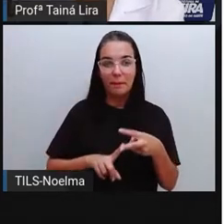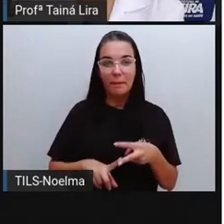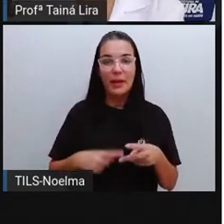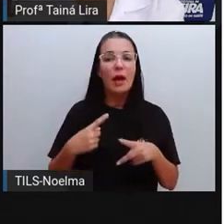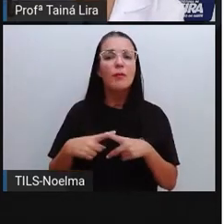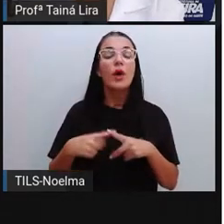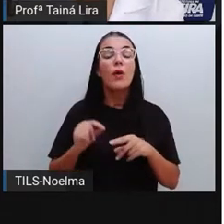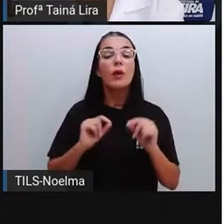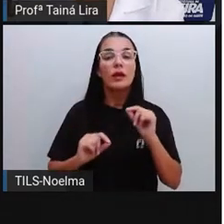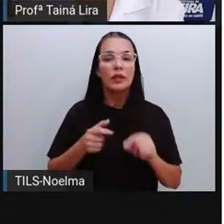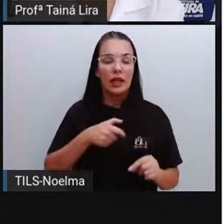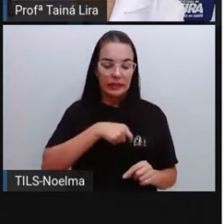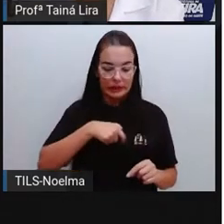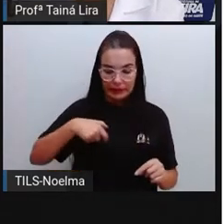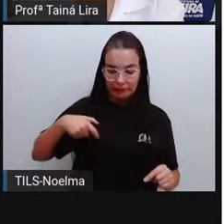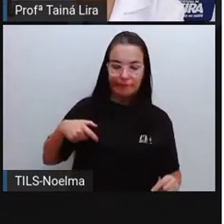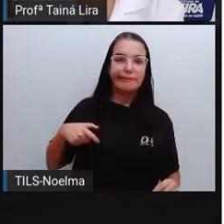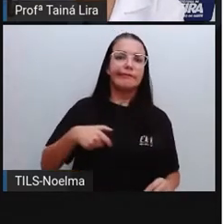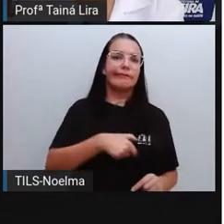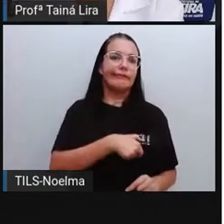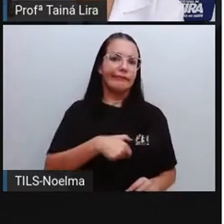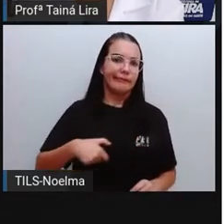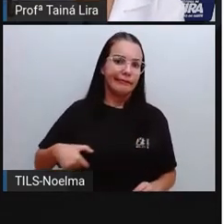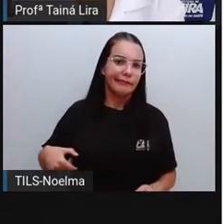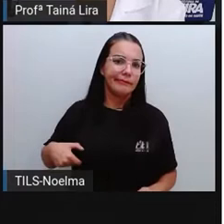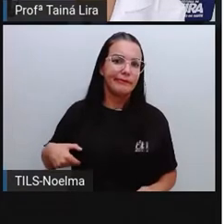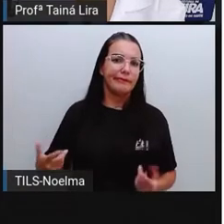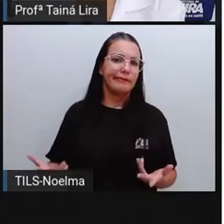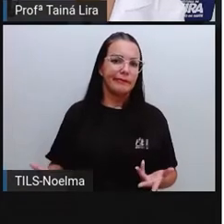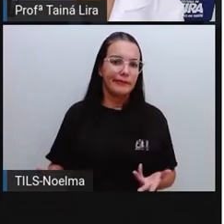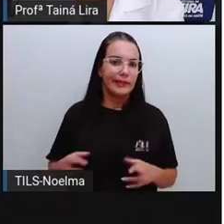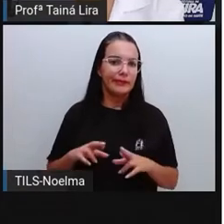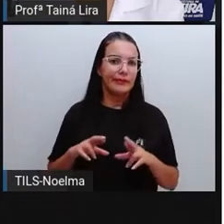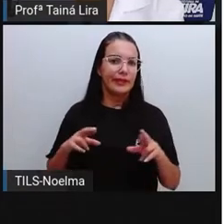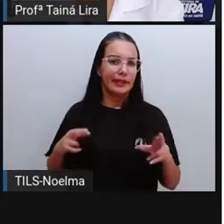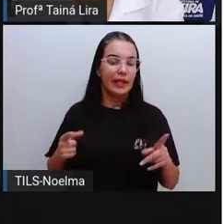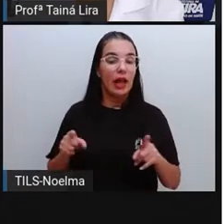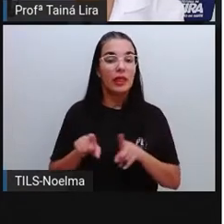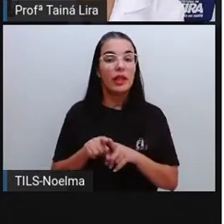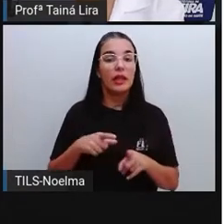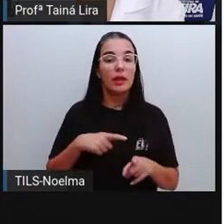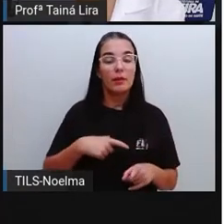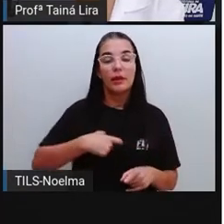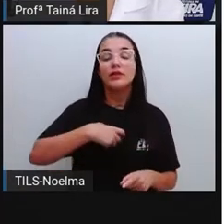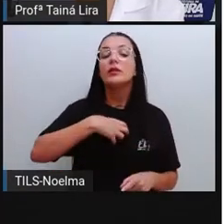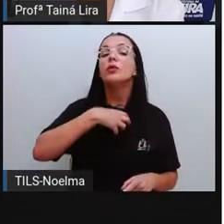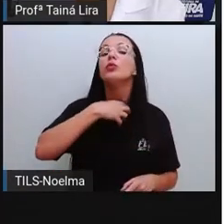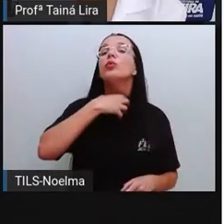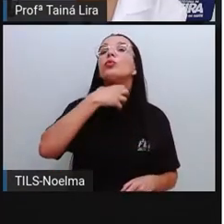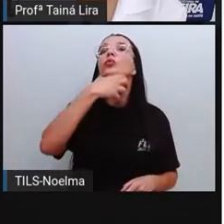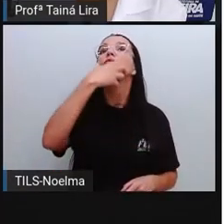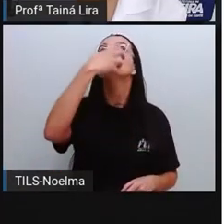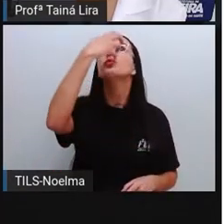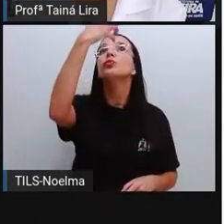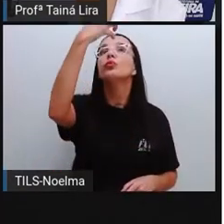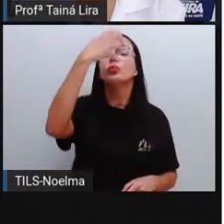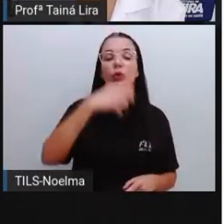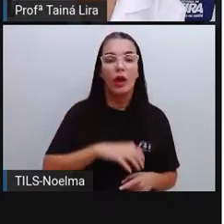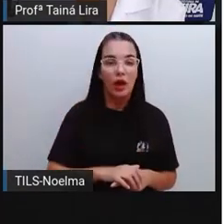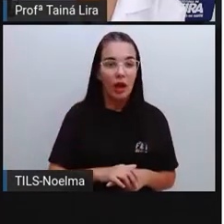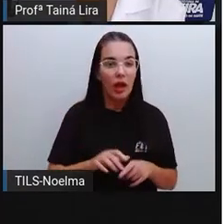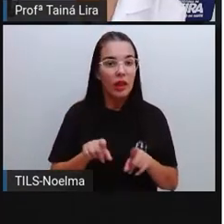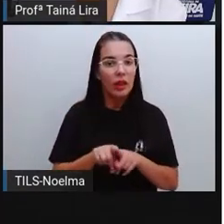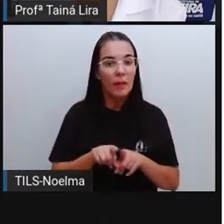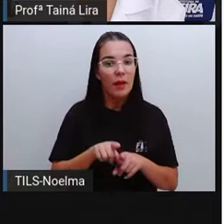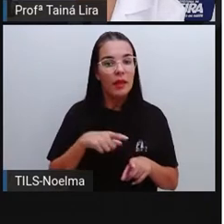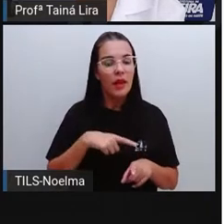ela tem as listrinhas, ó, deitadas, né? A gente tem a girafa e a gente também tem as